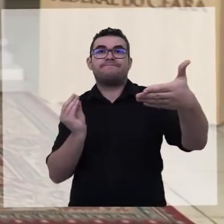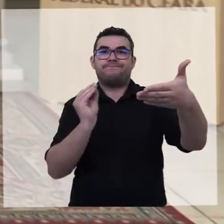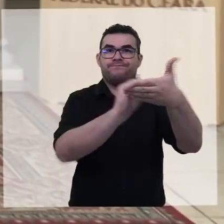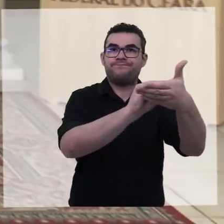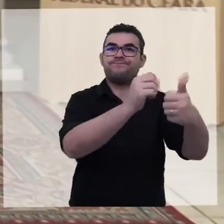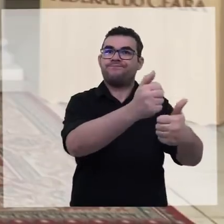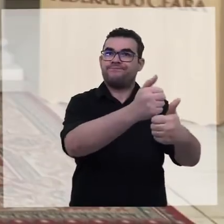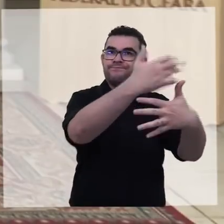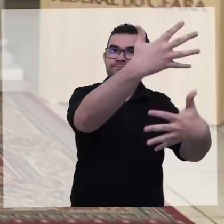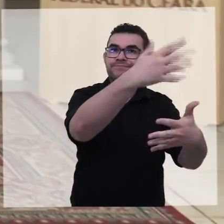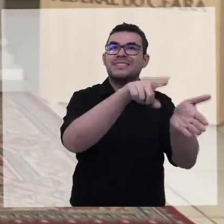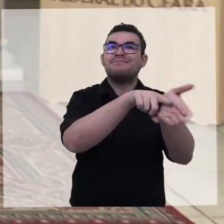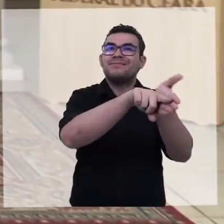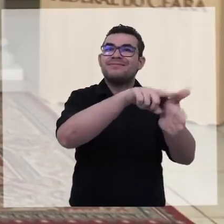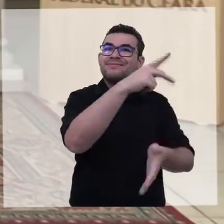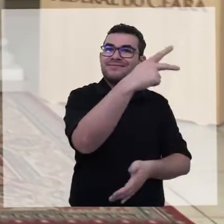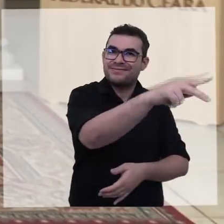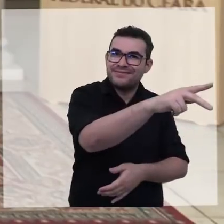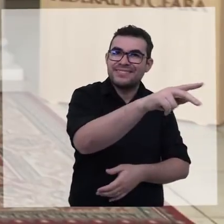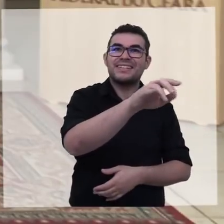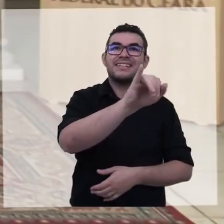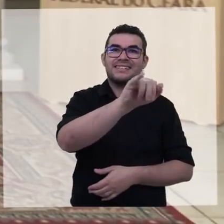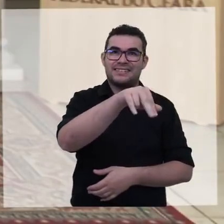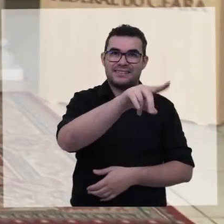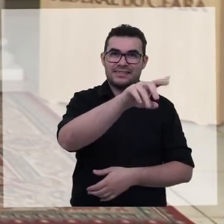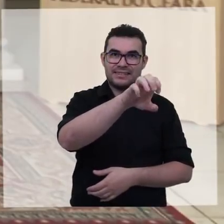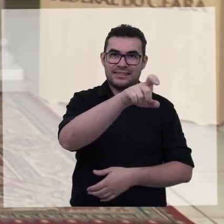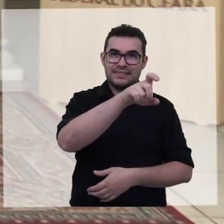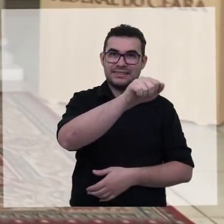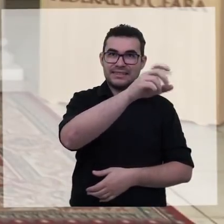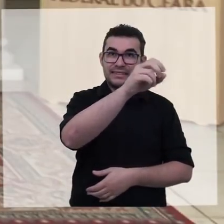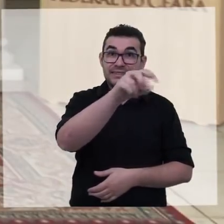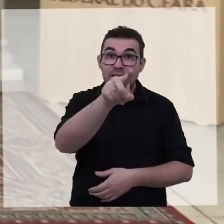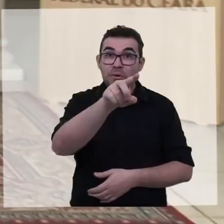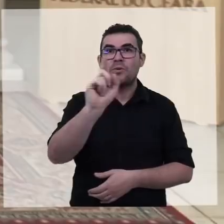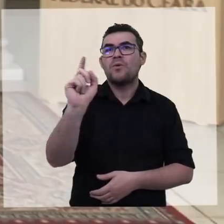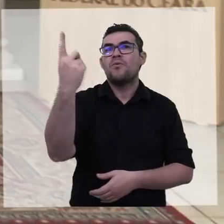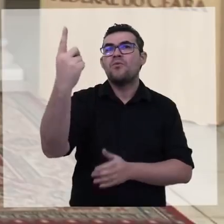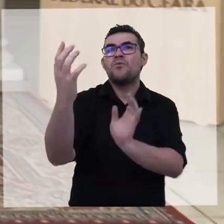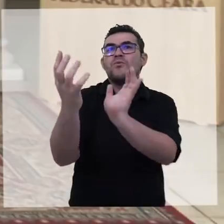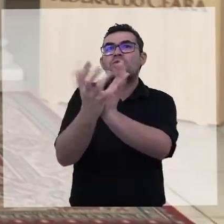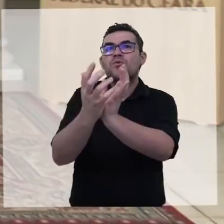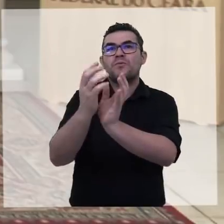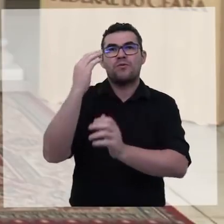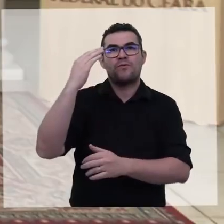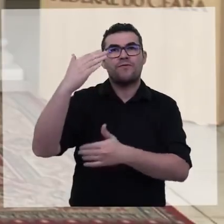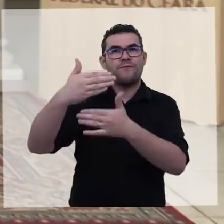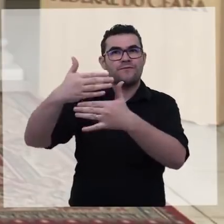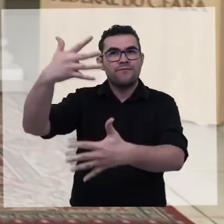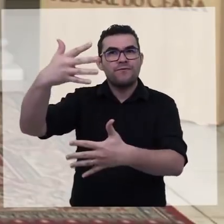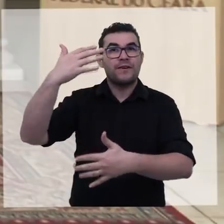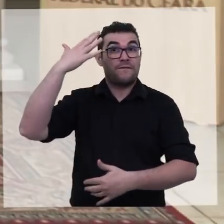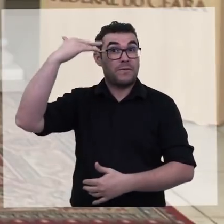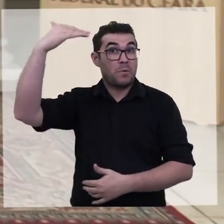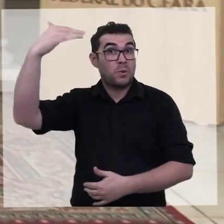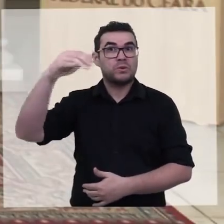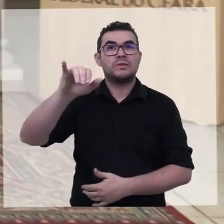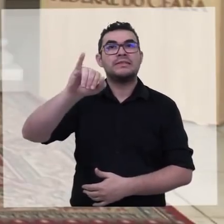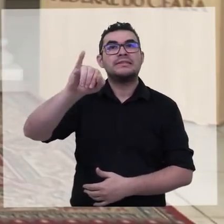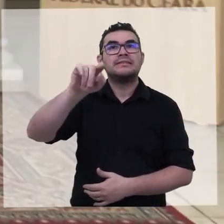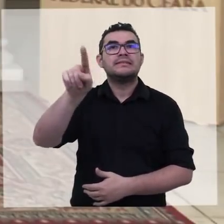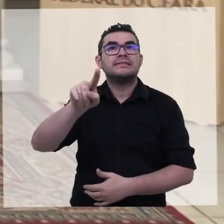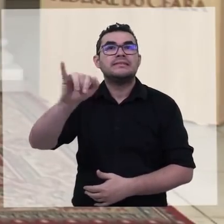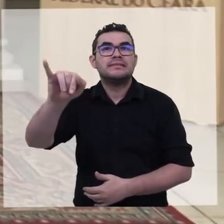saiu, aí fui conseguindo. Então, tinha o Easy, que vamos dizer, que no meu científico